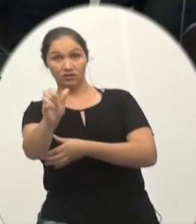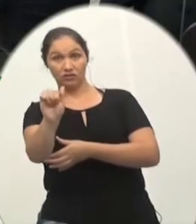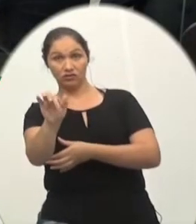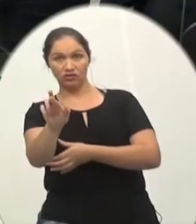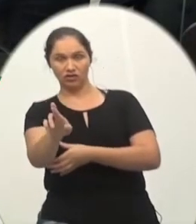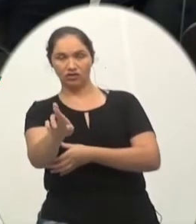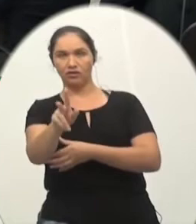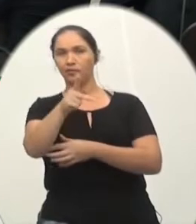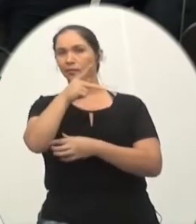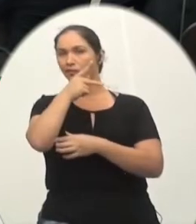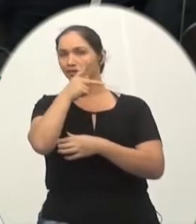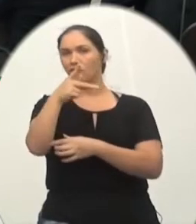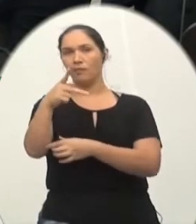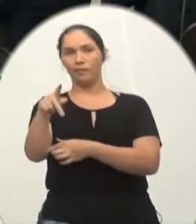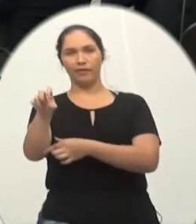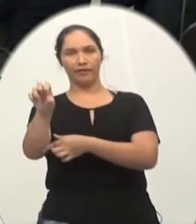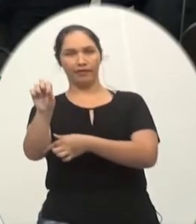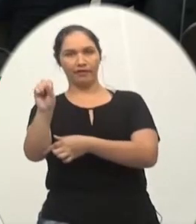PSC?